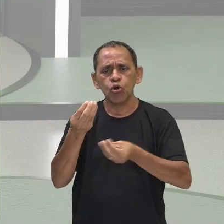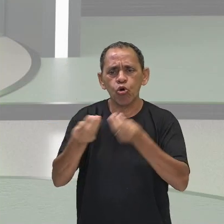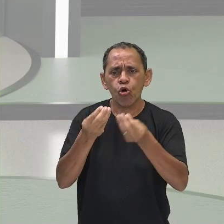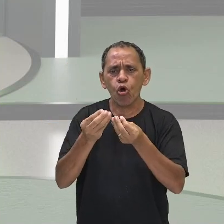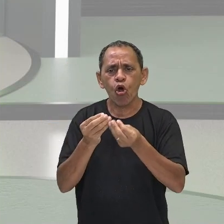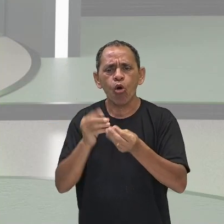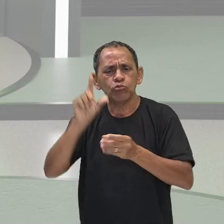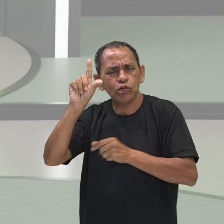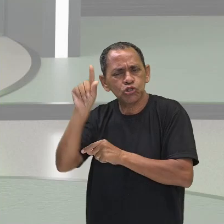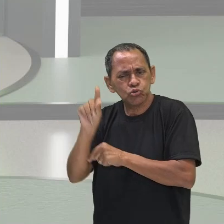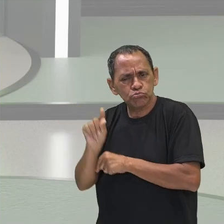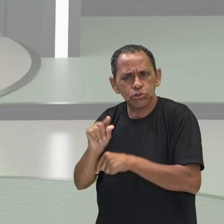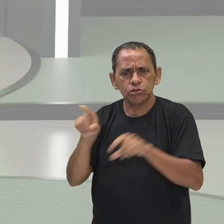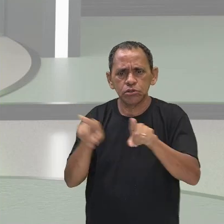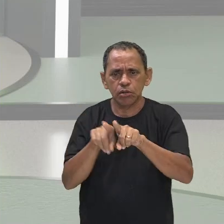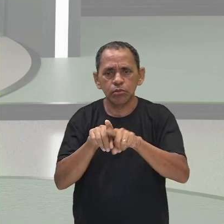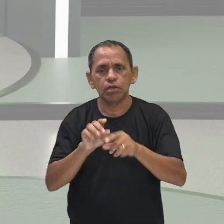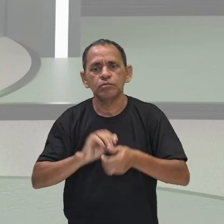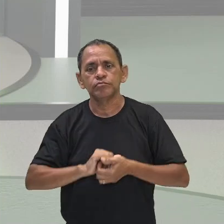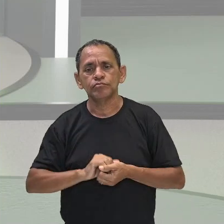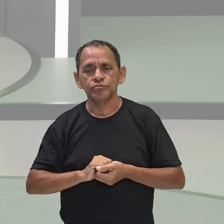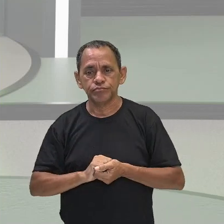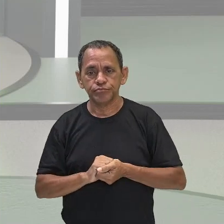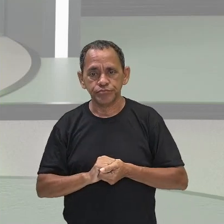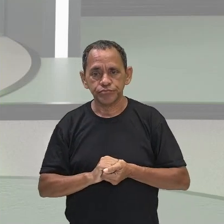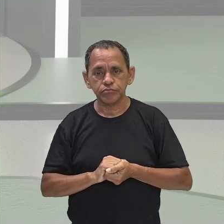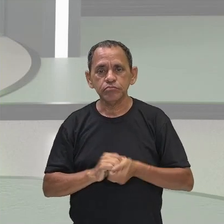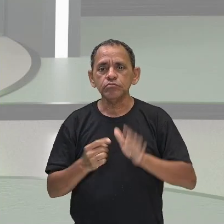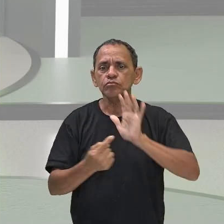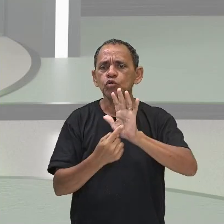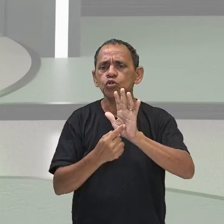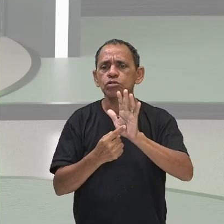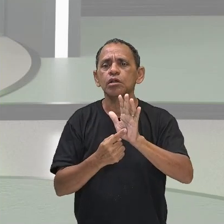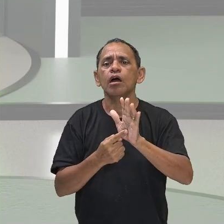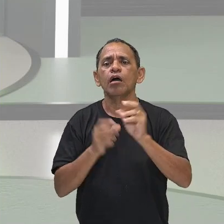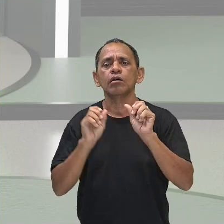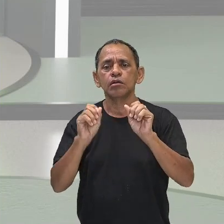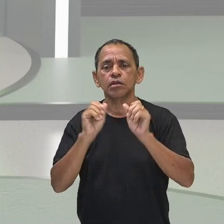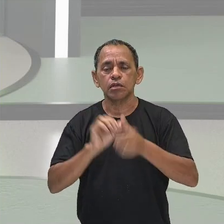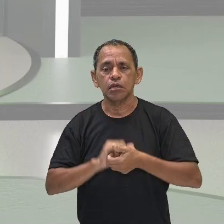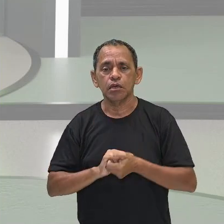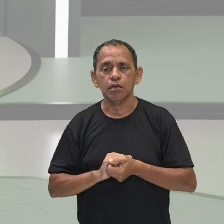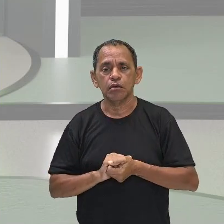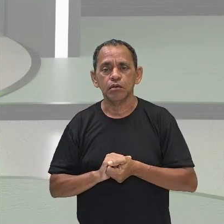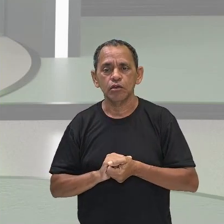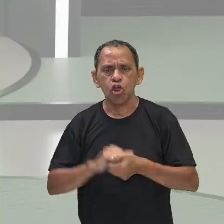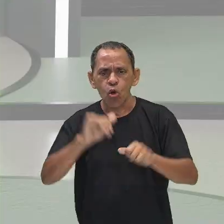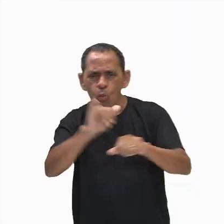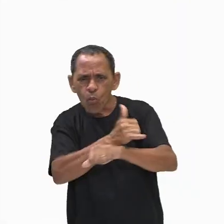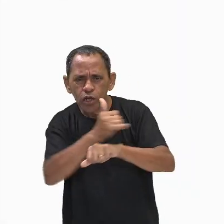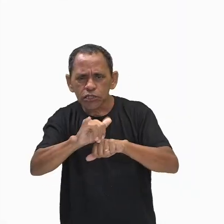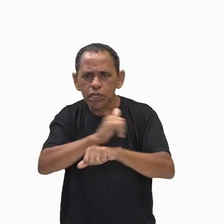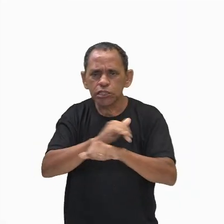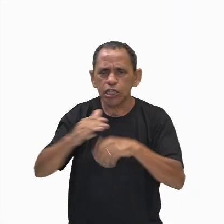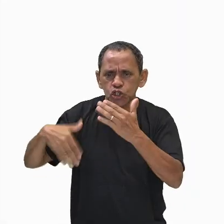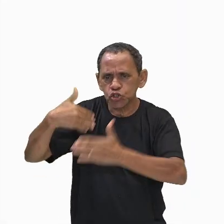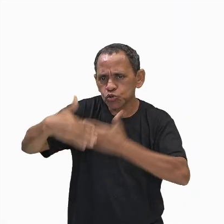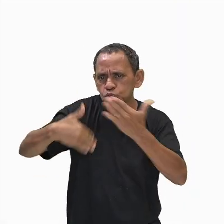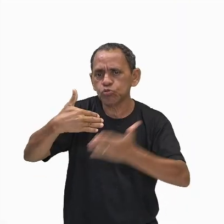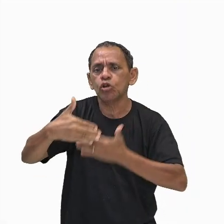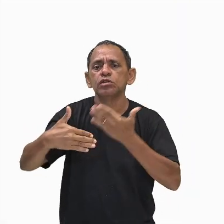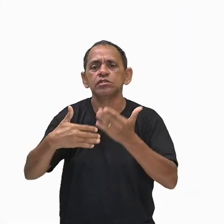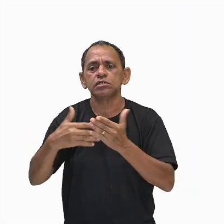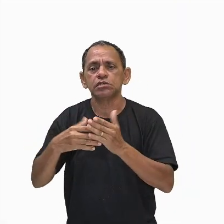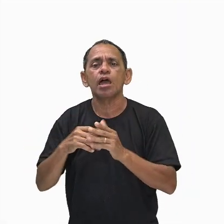e eu quero mostrar para vocês um balanço muito importante desse processo de fotossíntese.